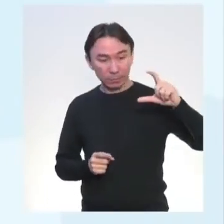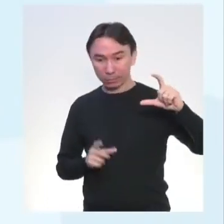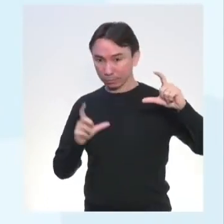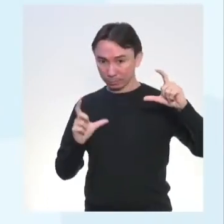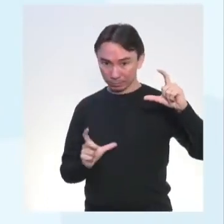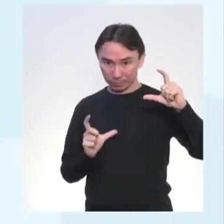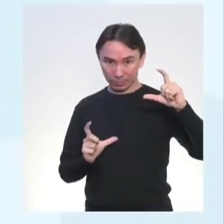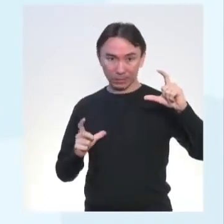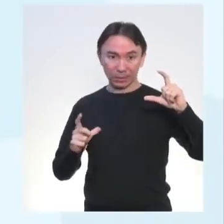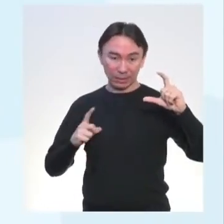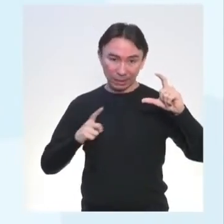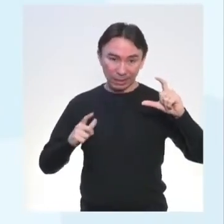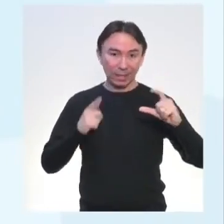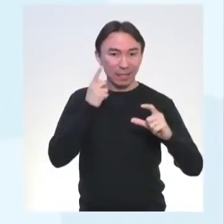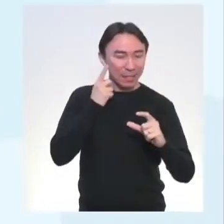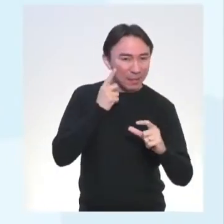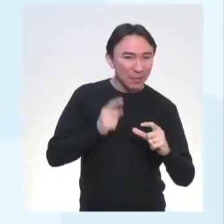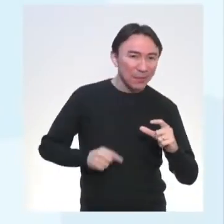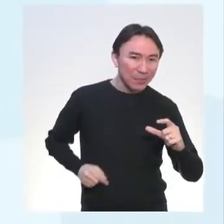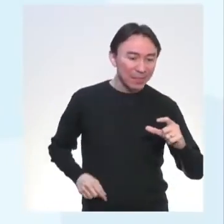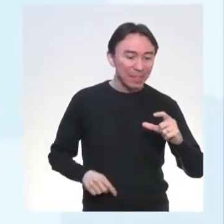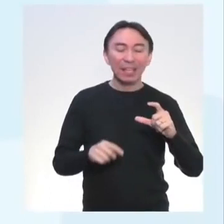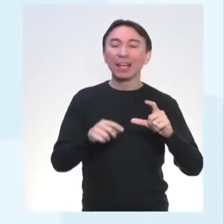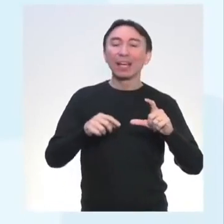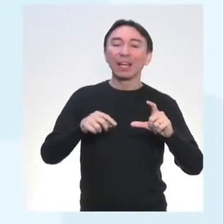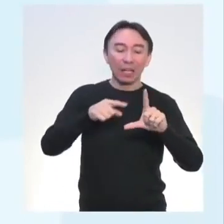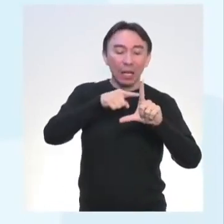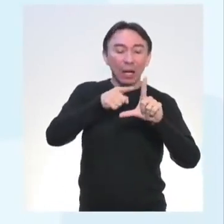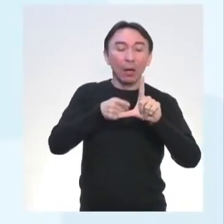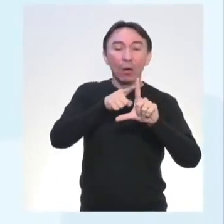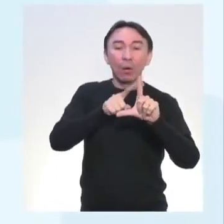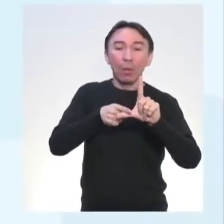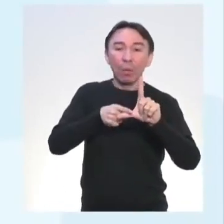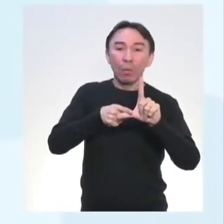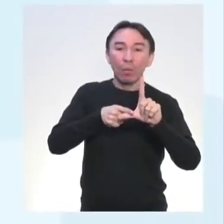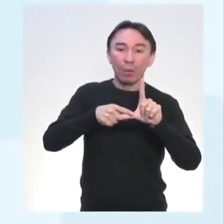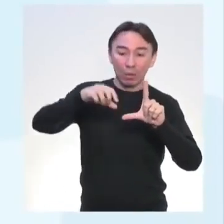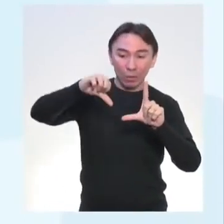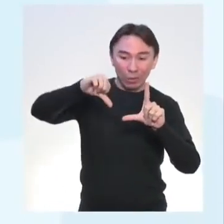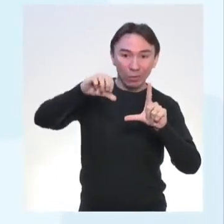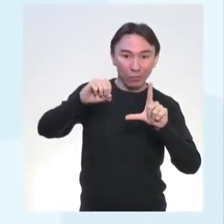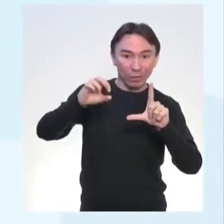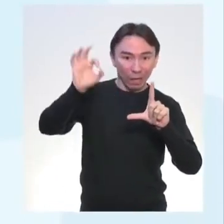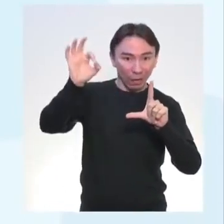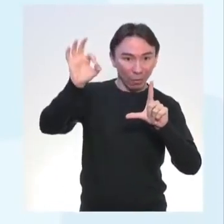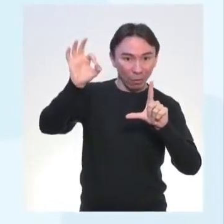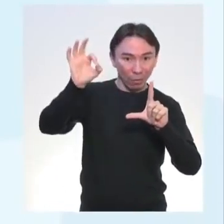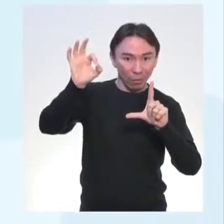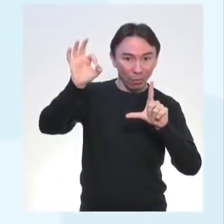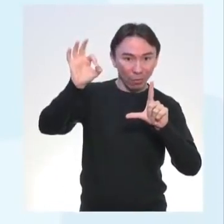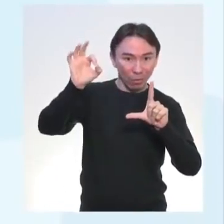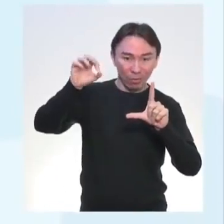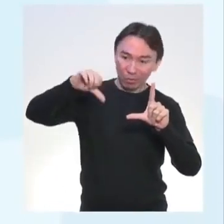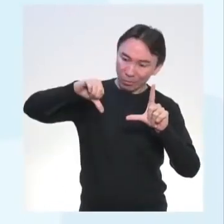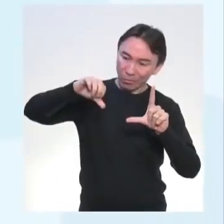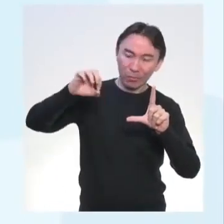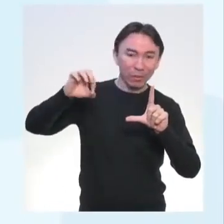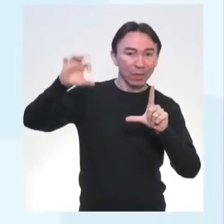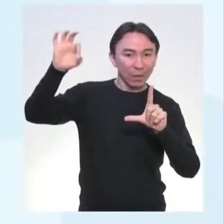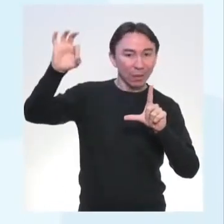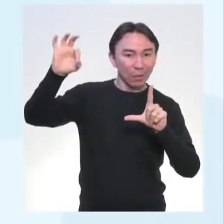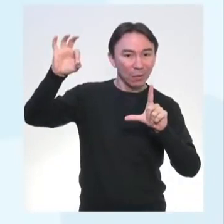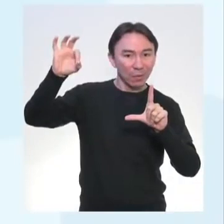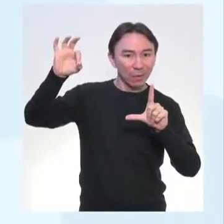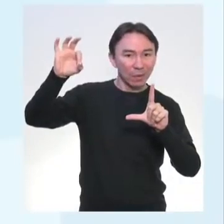nós chamamos de ângulo reto, né? É um ângulo de 90 graus, tá? É uma quina perfeita, igual a da janela, né? O